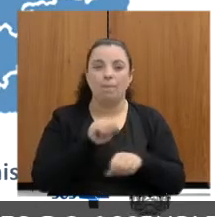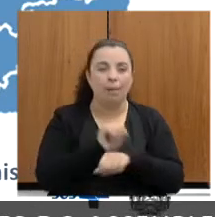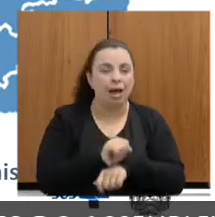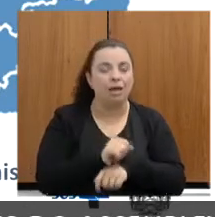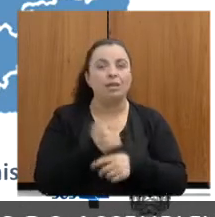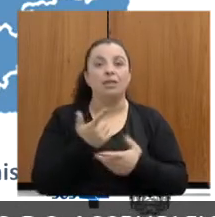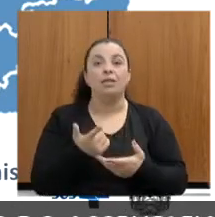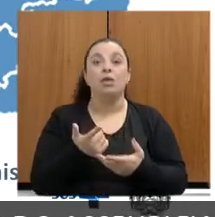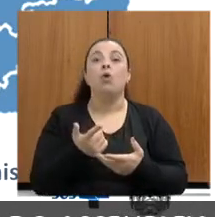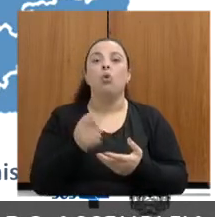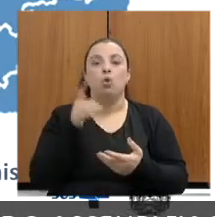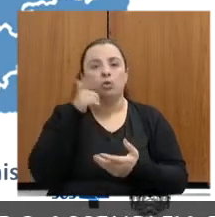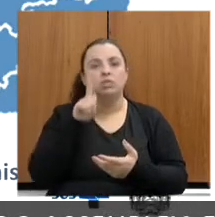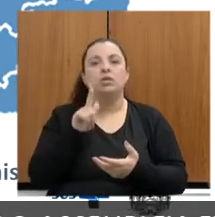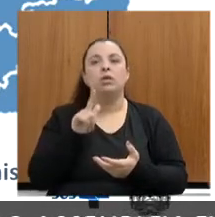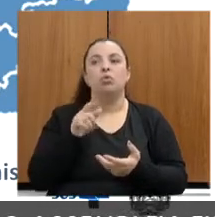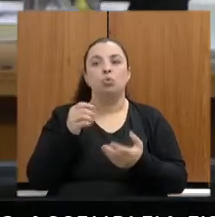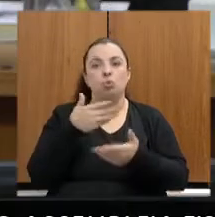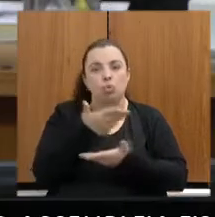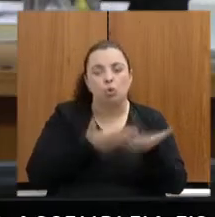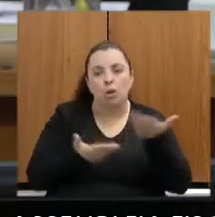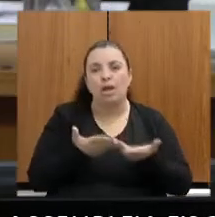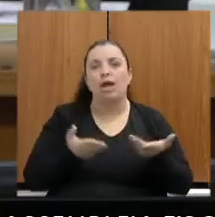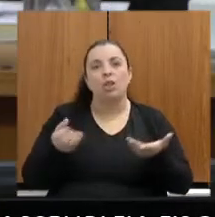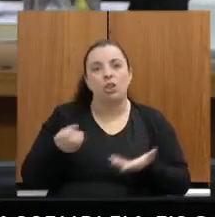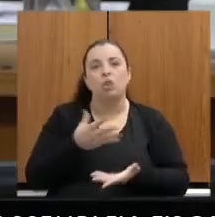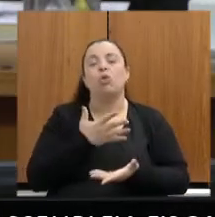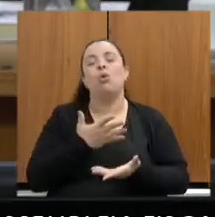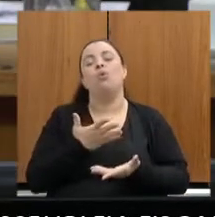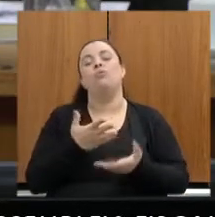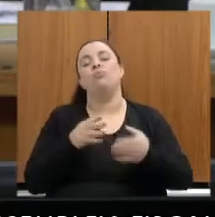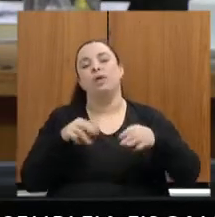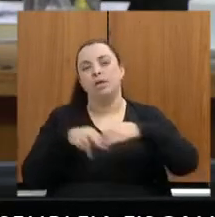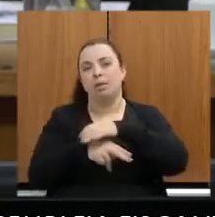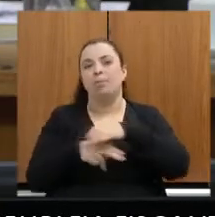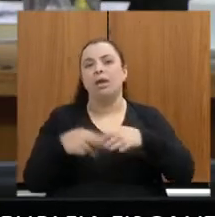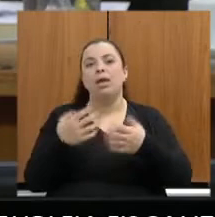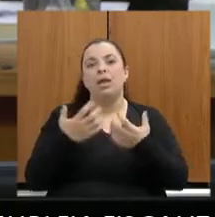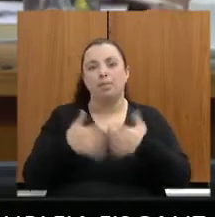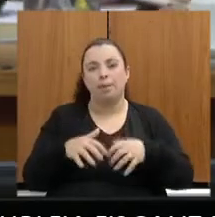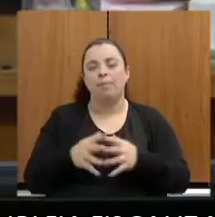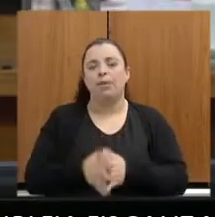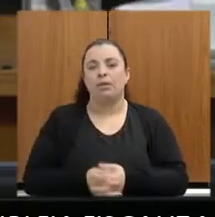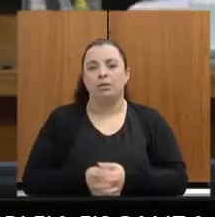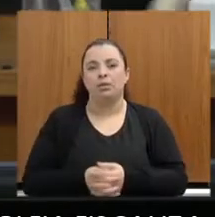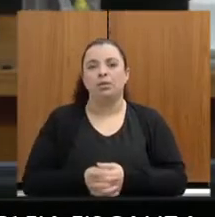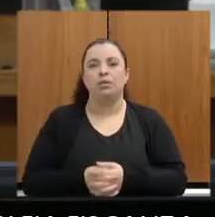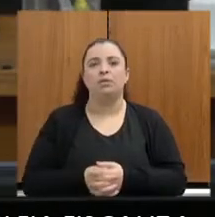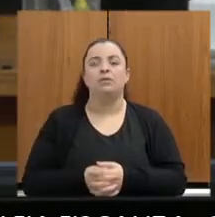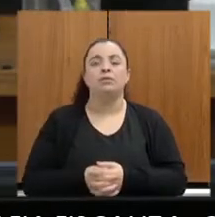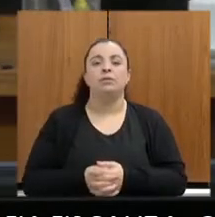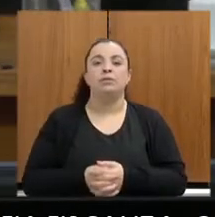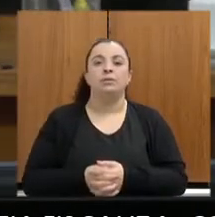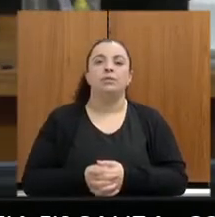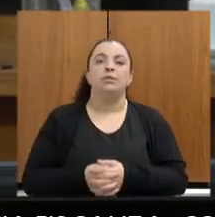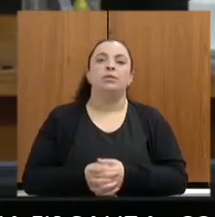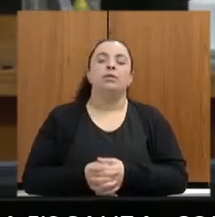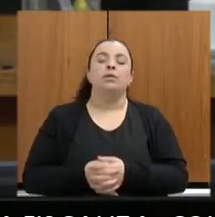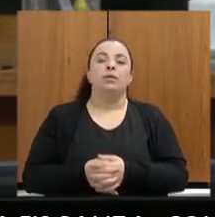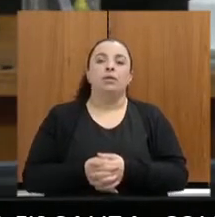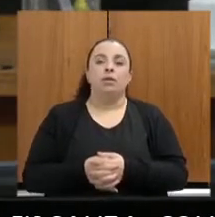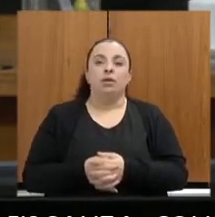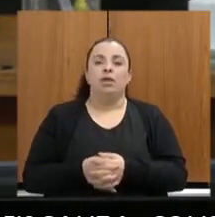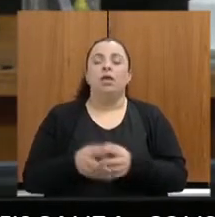tem uma rede hoje não que os pais estão ainda comprando mais várias Já compraram estão modernizando a sua